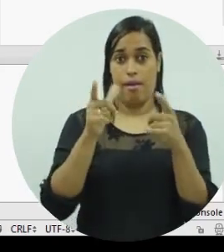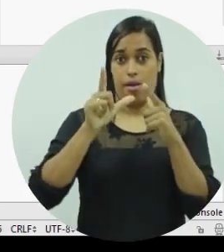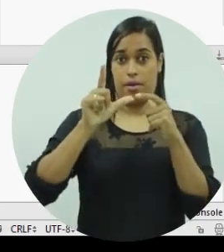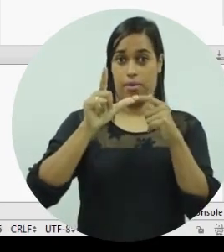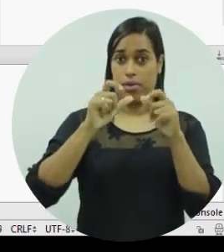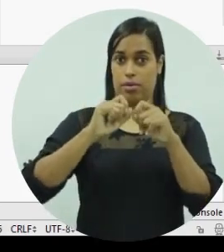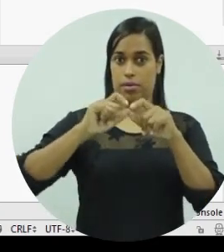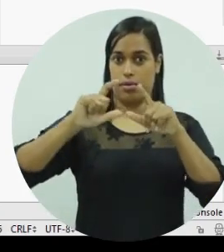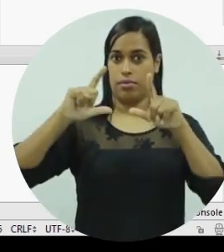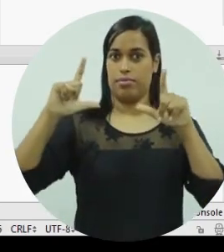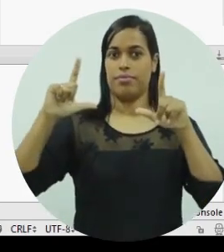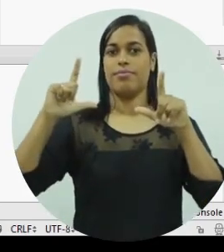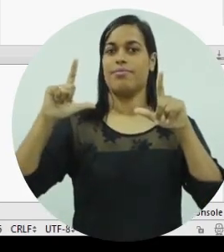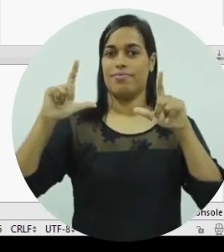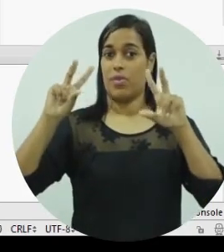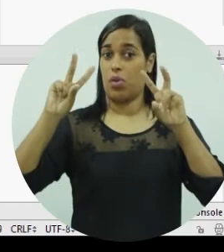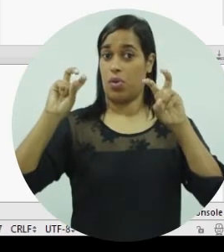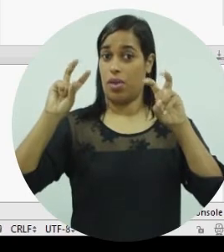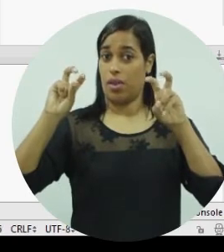um tipo